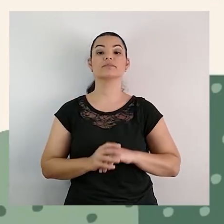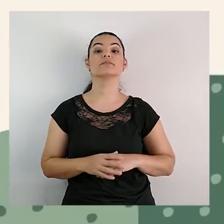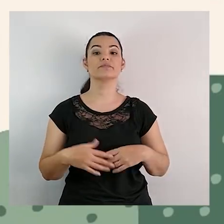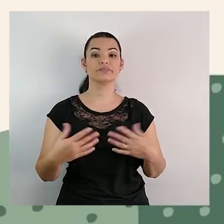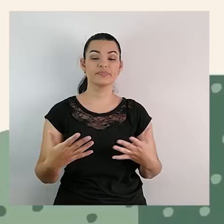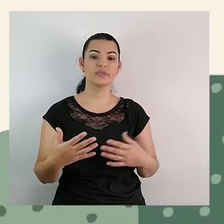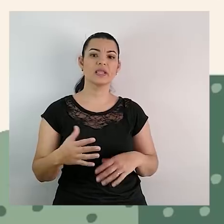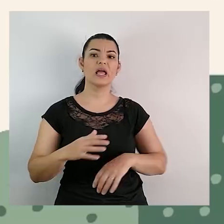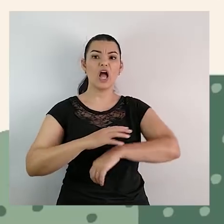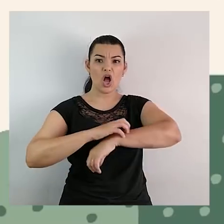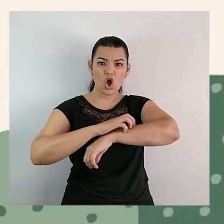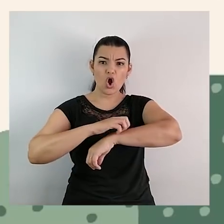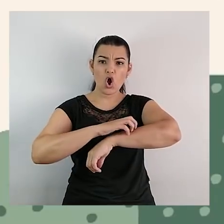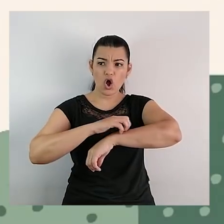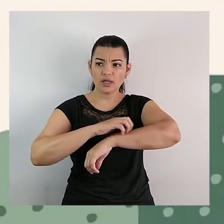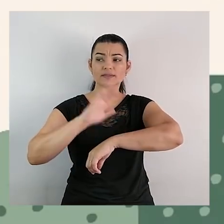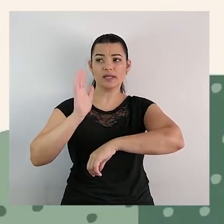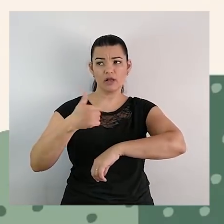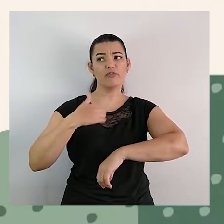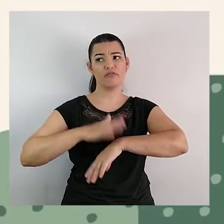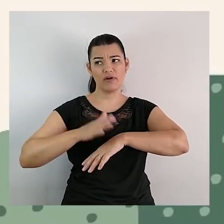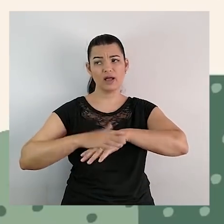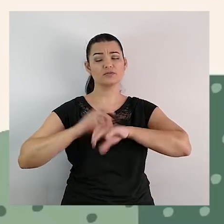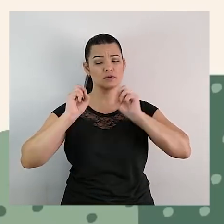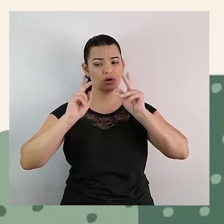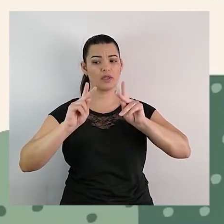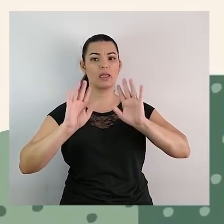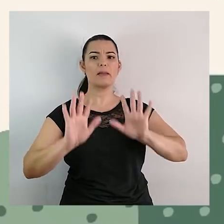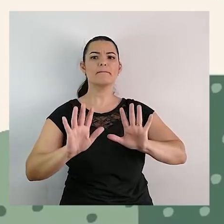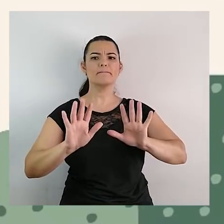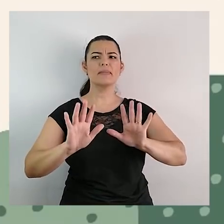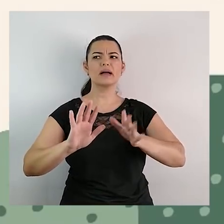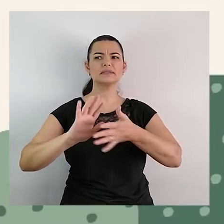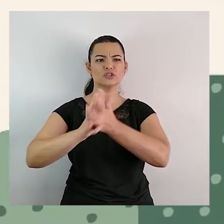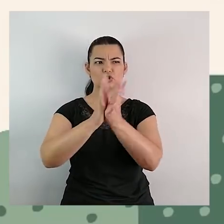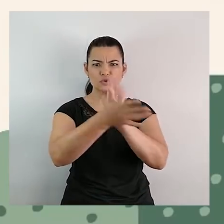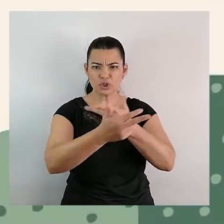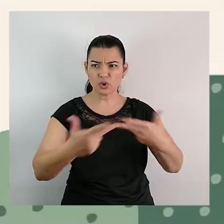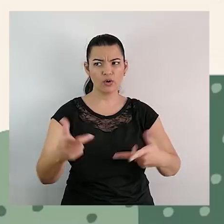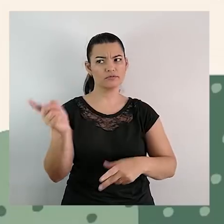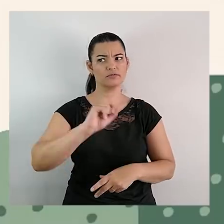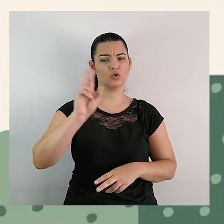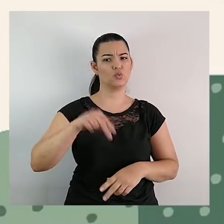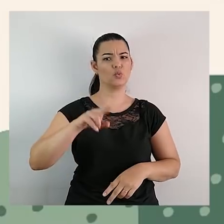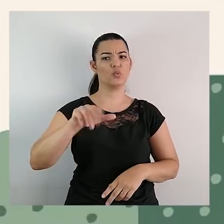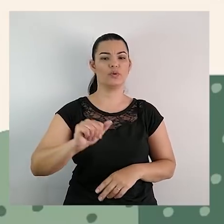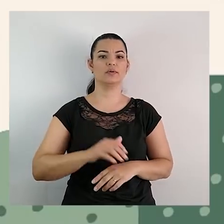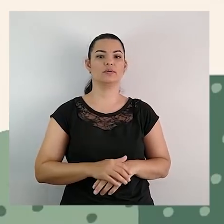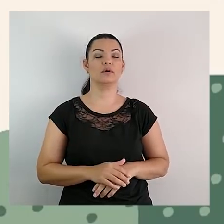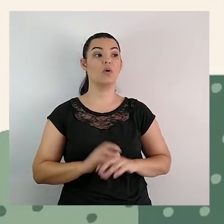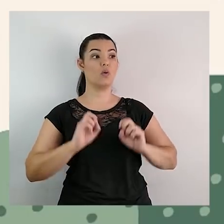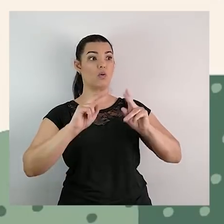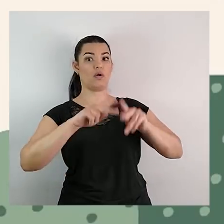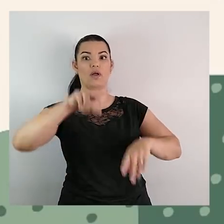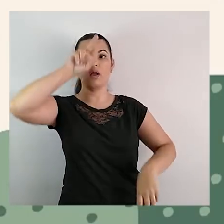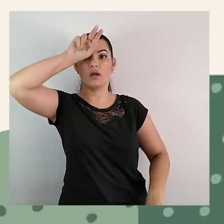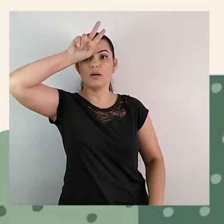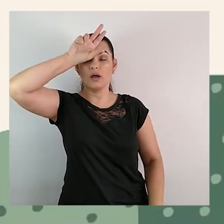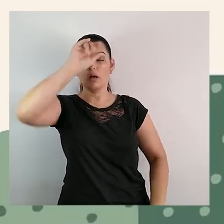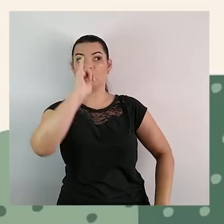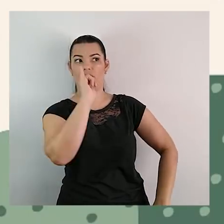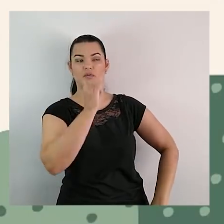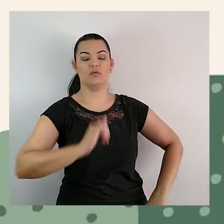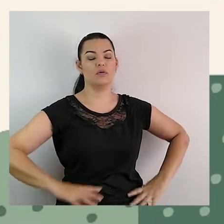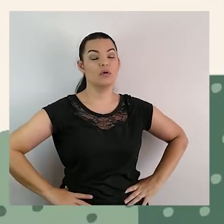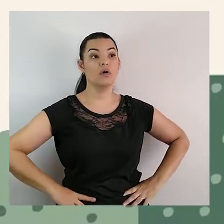nos incautos, não passo a vida destruindo casacos. Upa! Disparou a barata. É hora